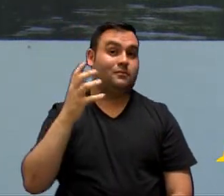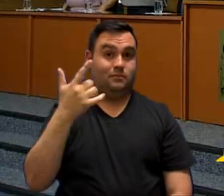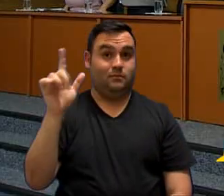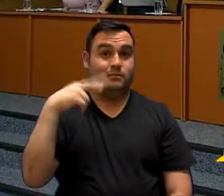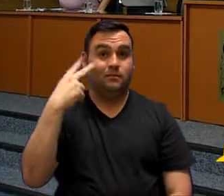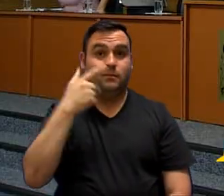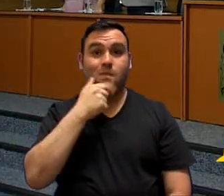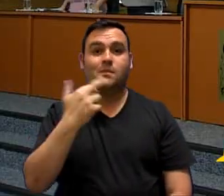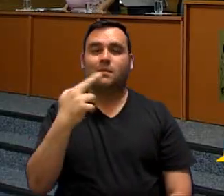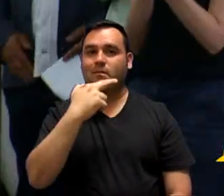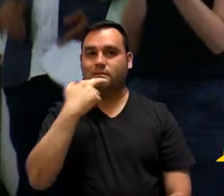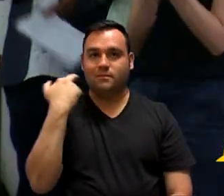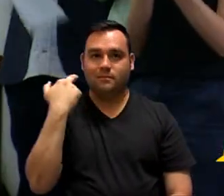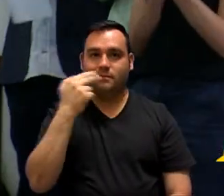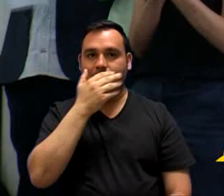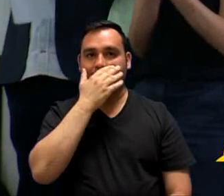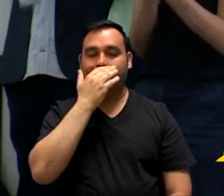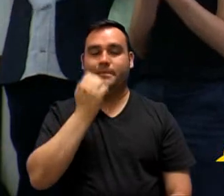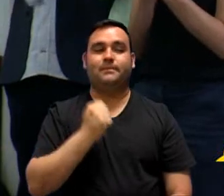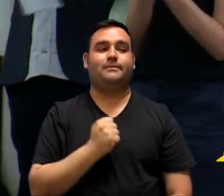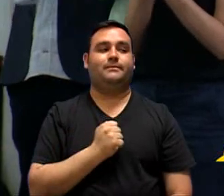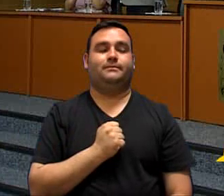vereador Rodrigo Manga,